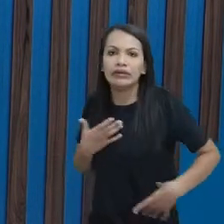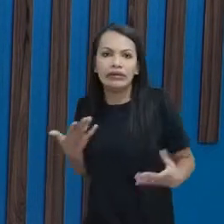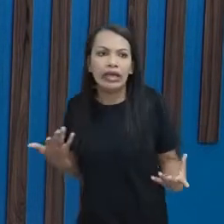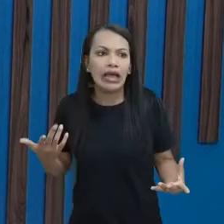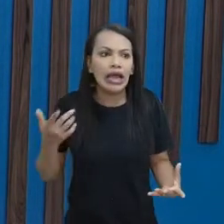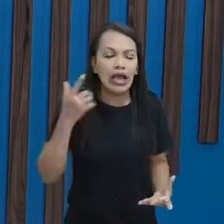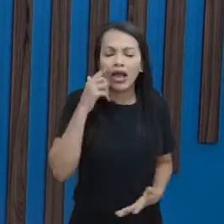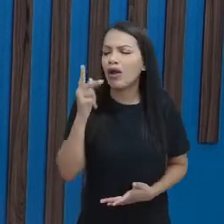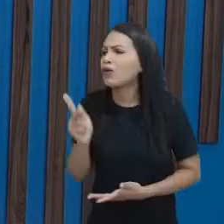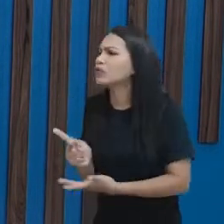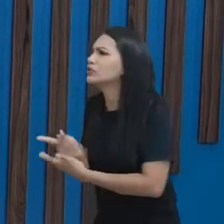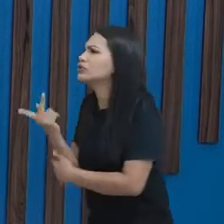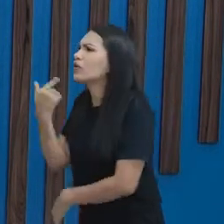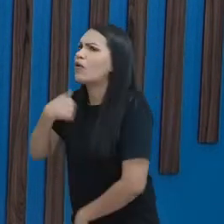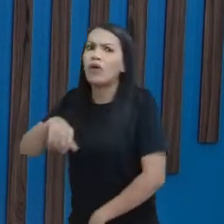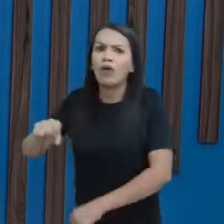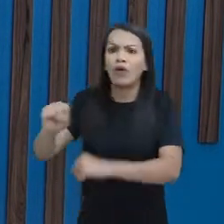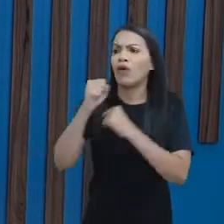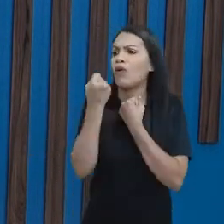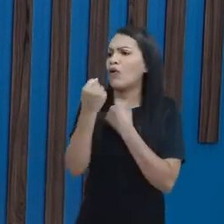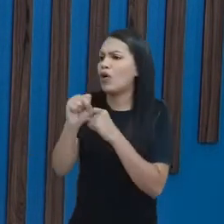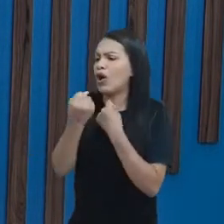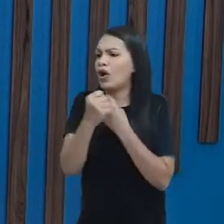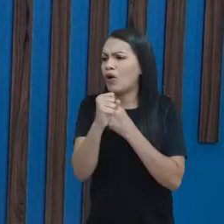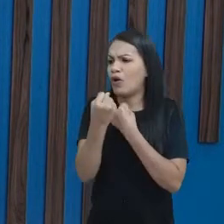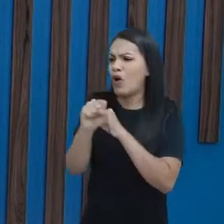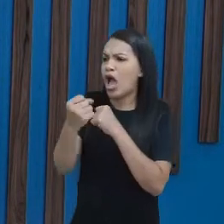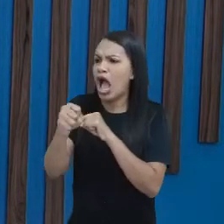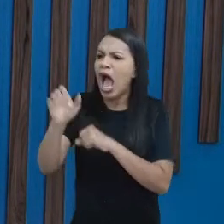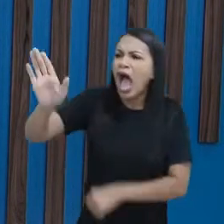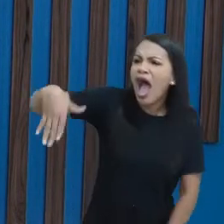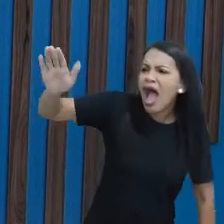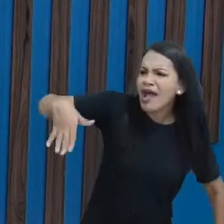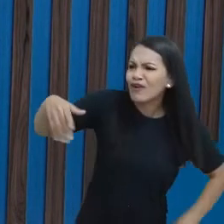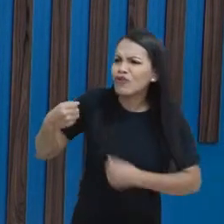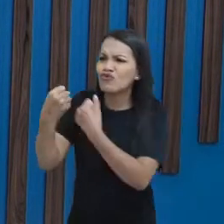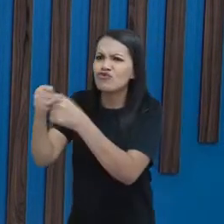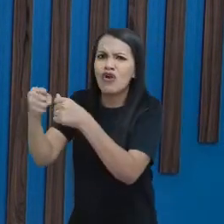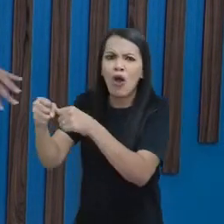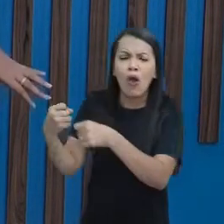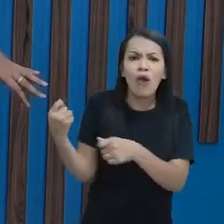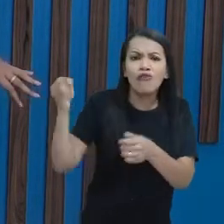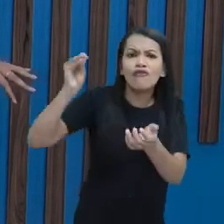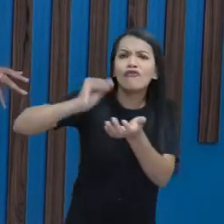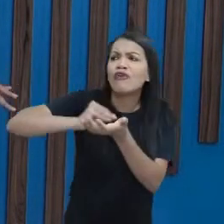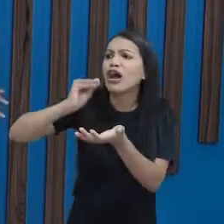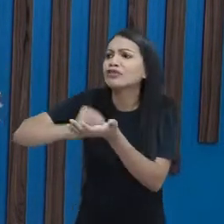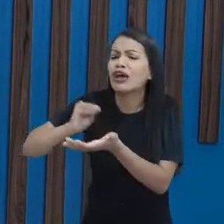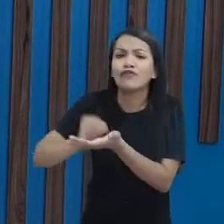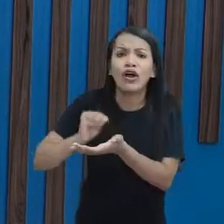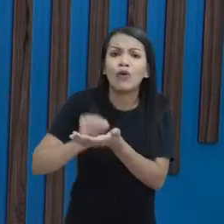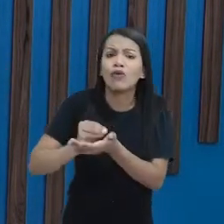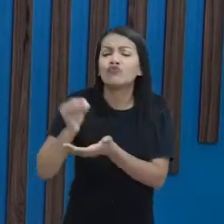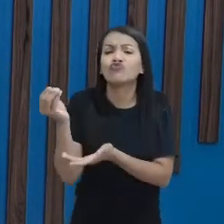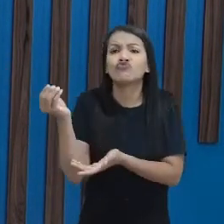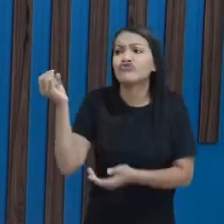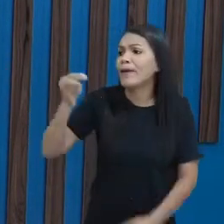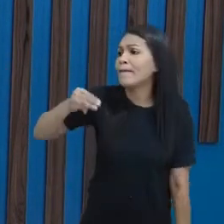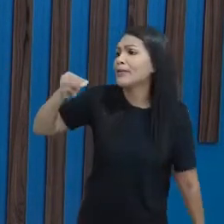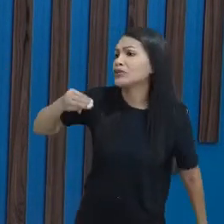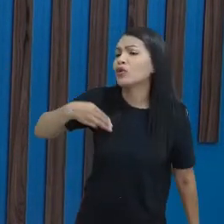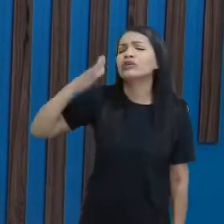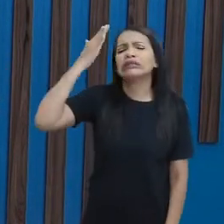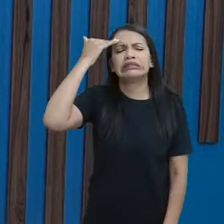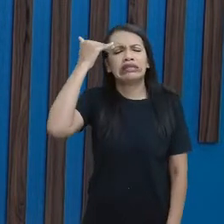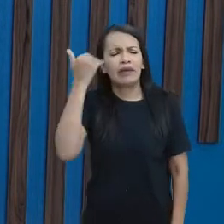isso, eu estava correndo para pegar o ônibus. Faltavam apenas alguns minutos e eu sabia que aquele ônibus